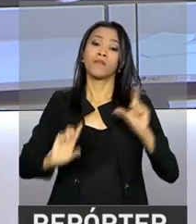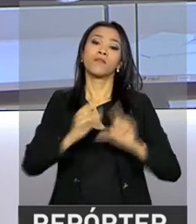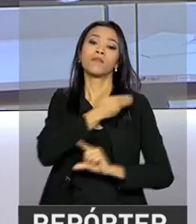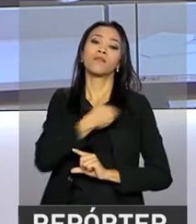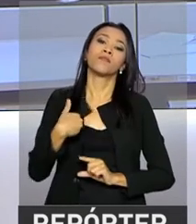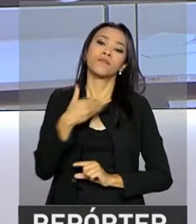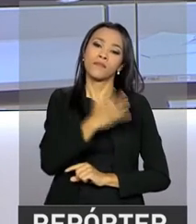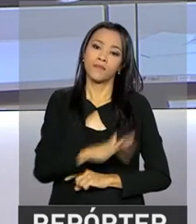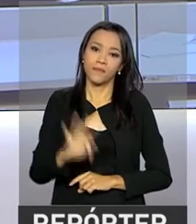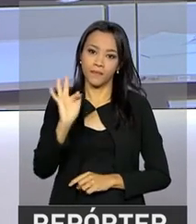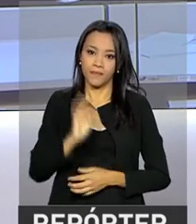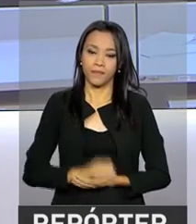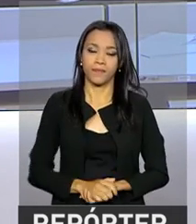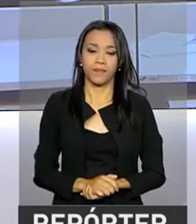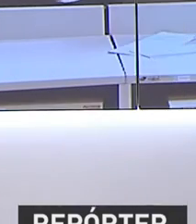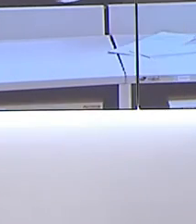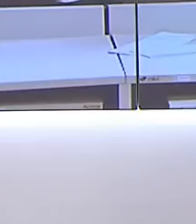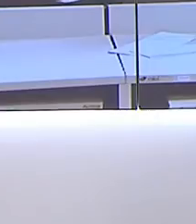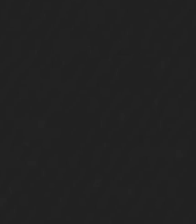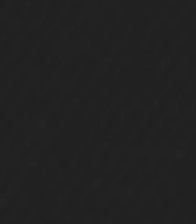a tv do governo federal